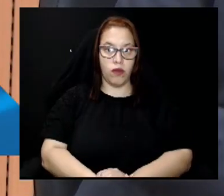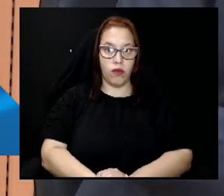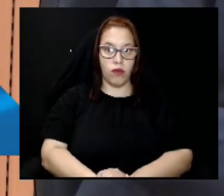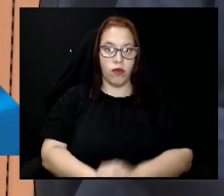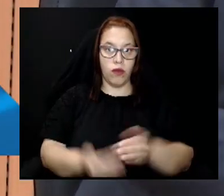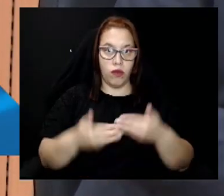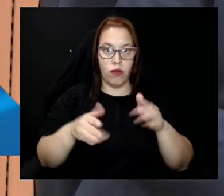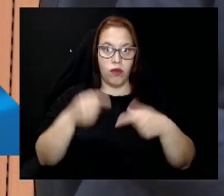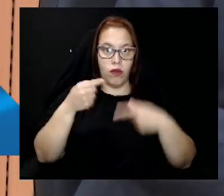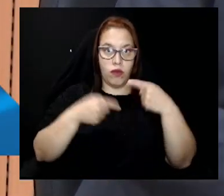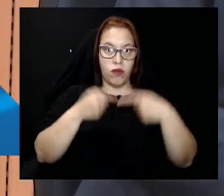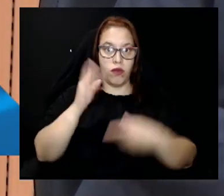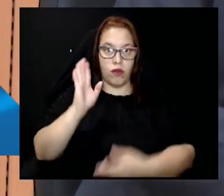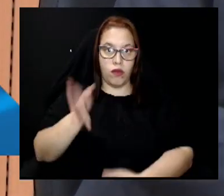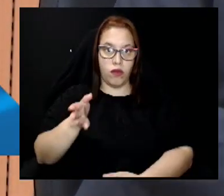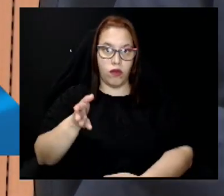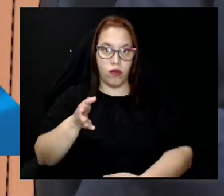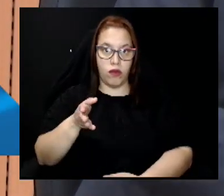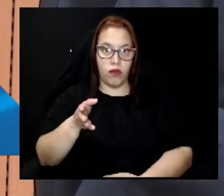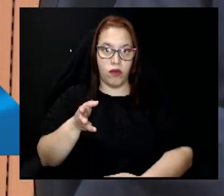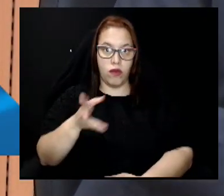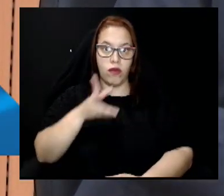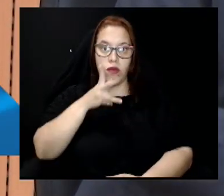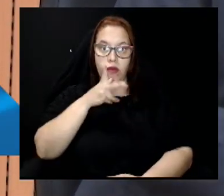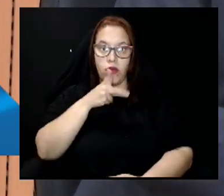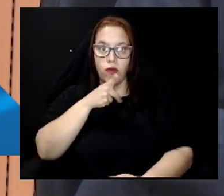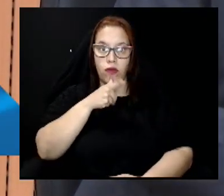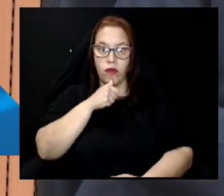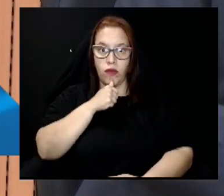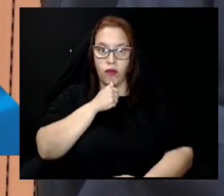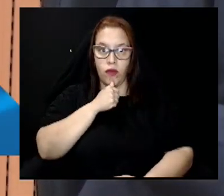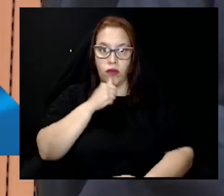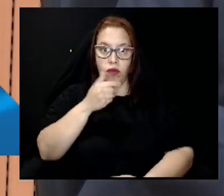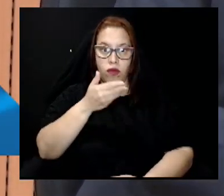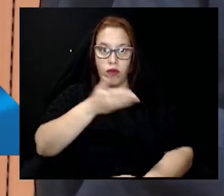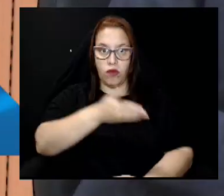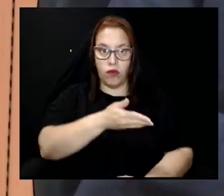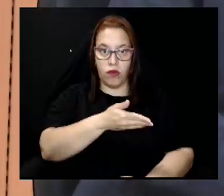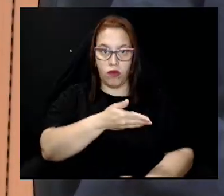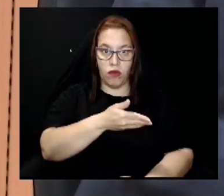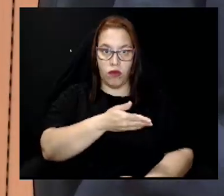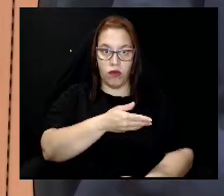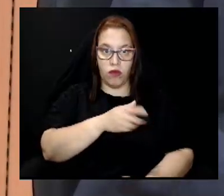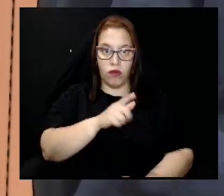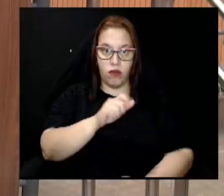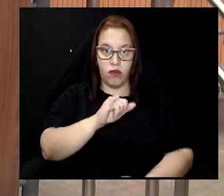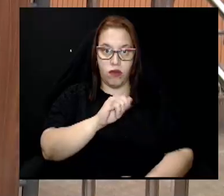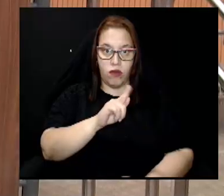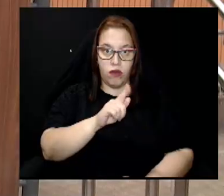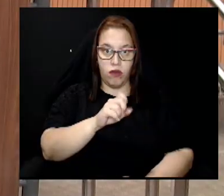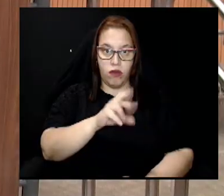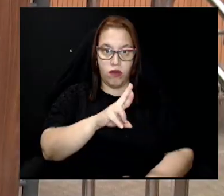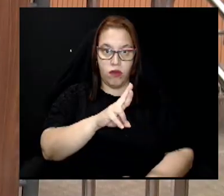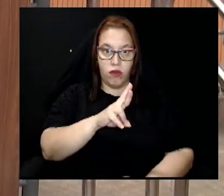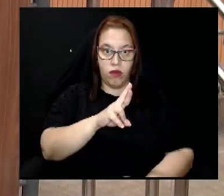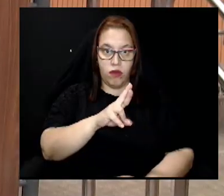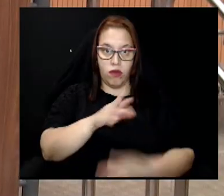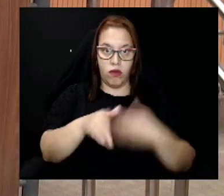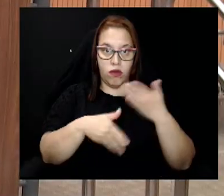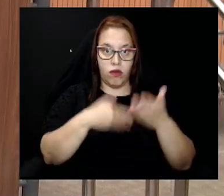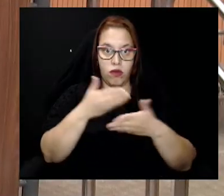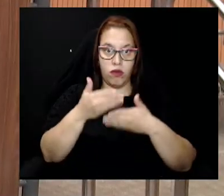já para não me prolongar, eu vou passar para o Igor para que ele possa fazer as suas considerações, a